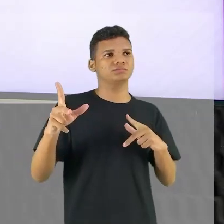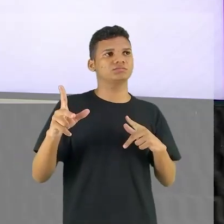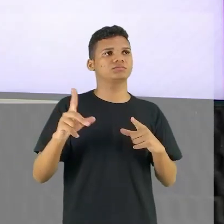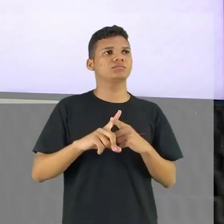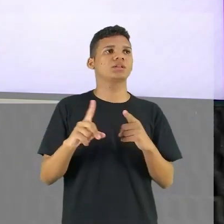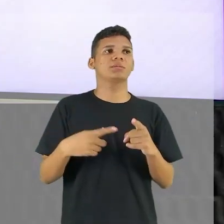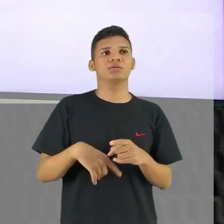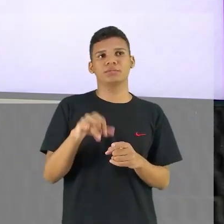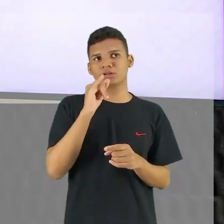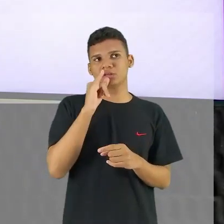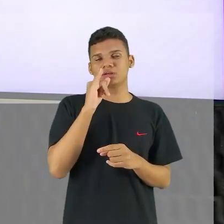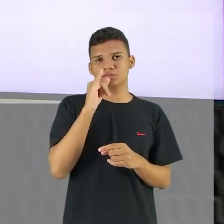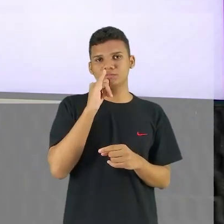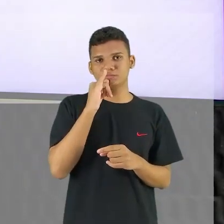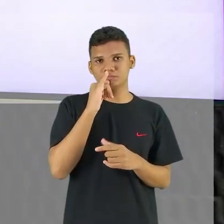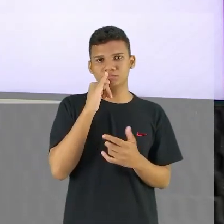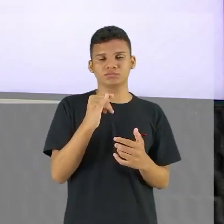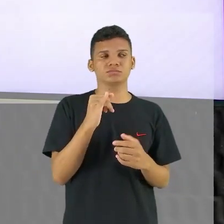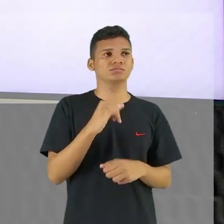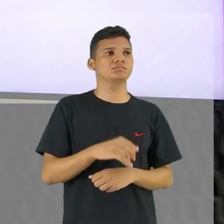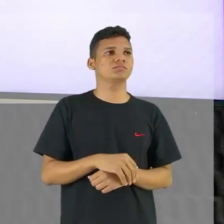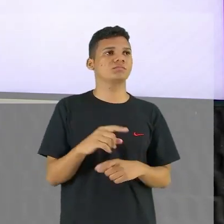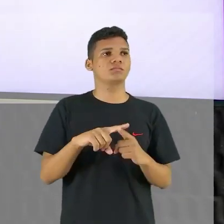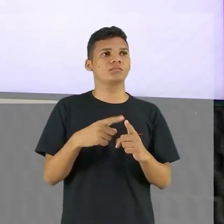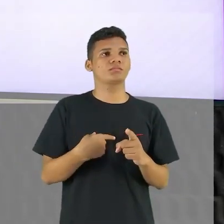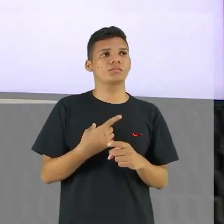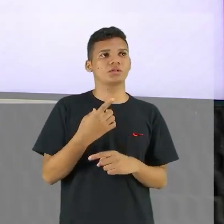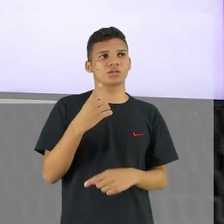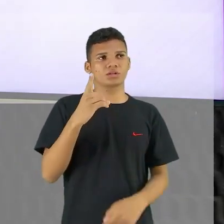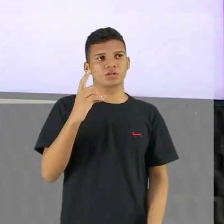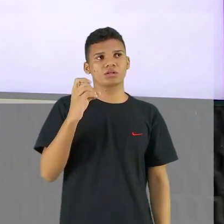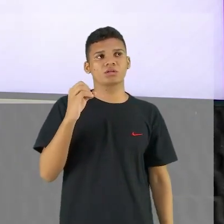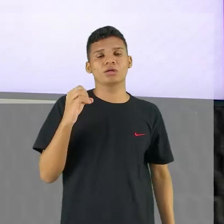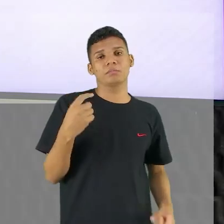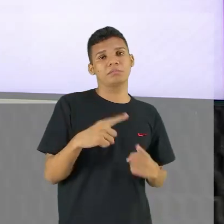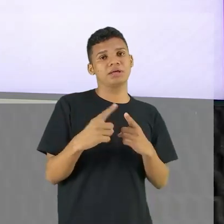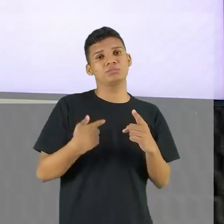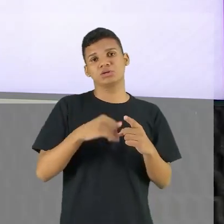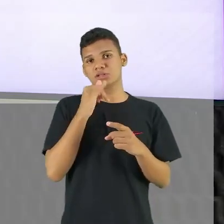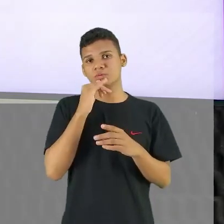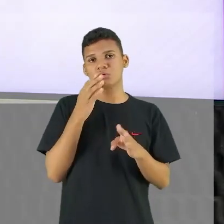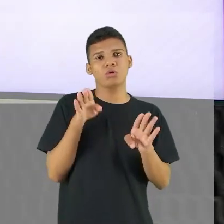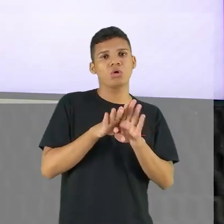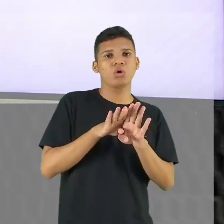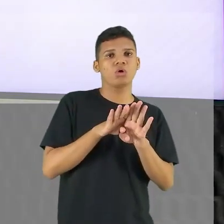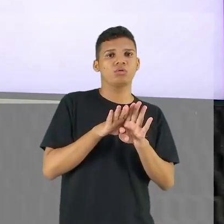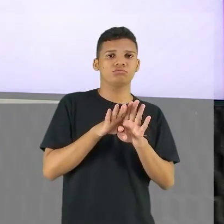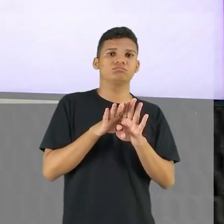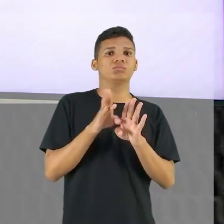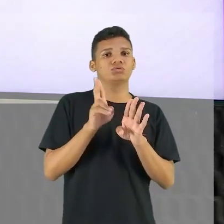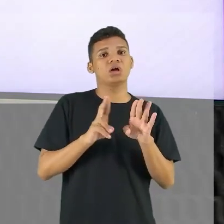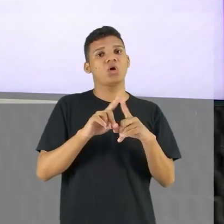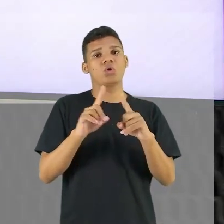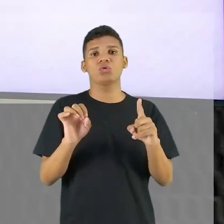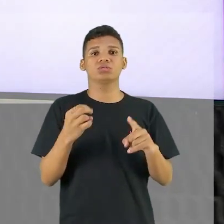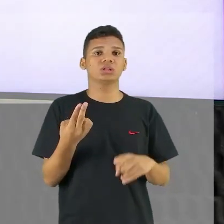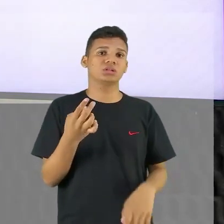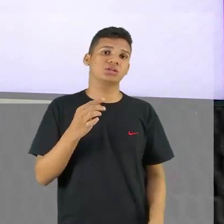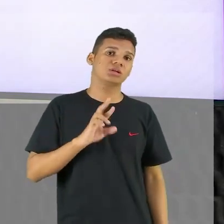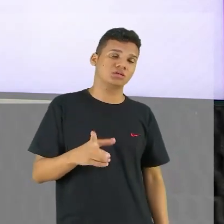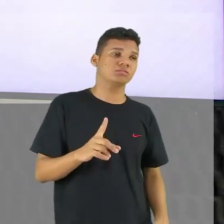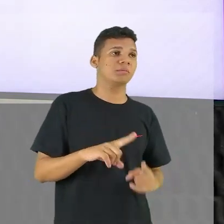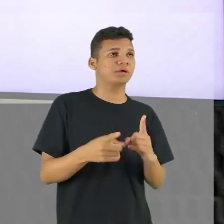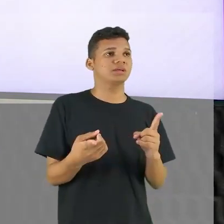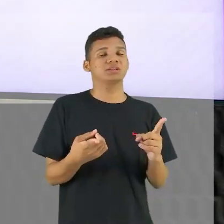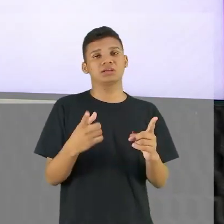Se abrir. Open ou don't open é fechar. Ou não abra. É a ideia contrária. Hang